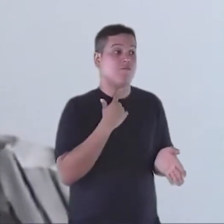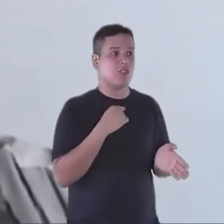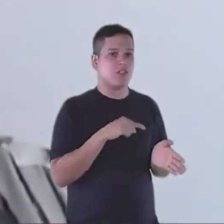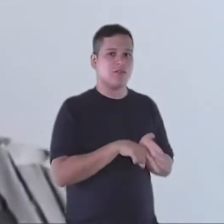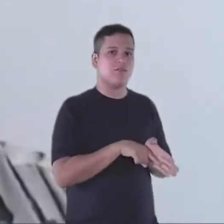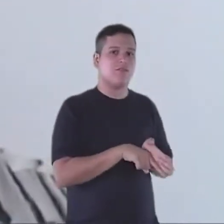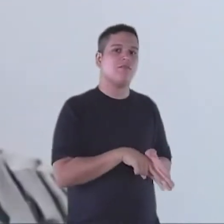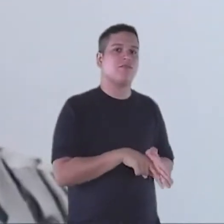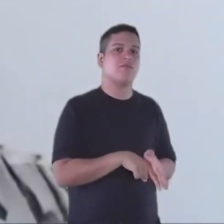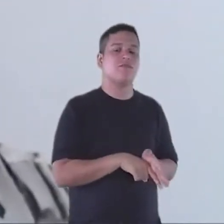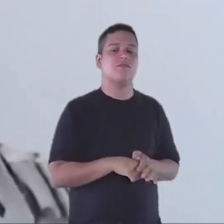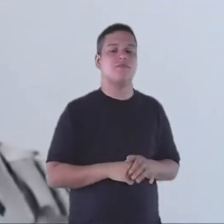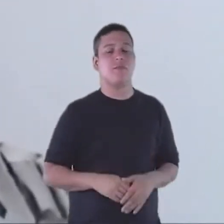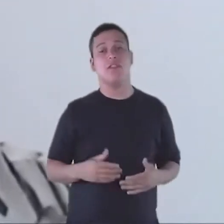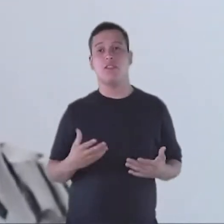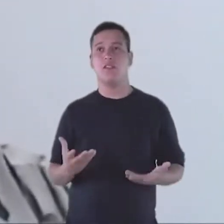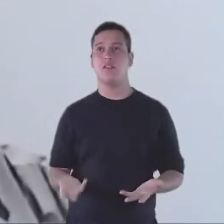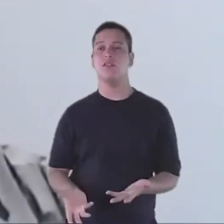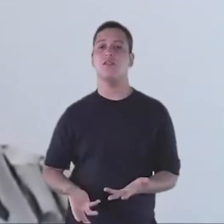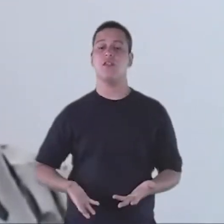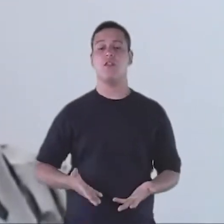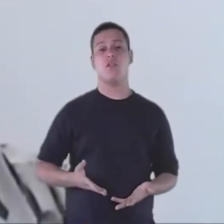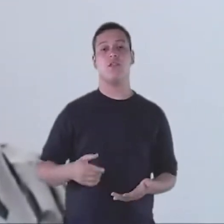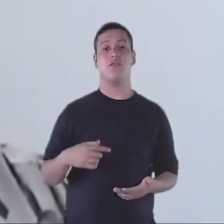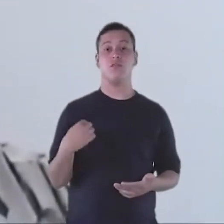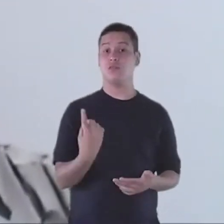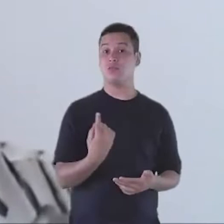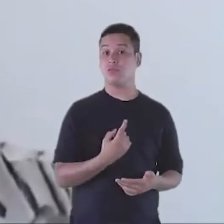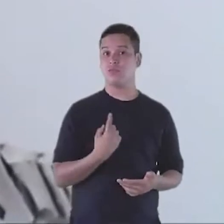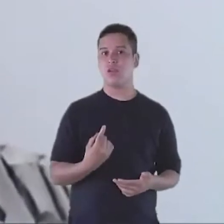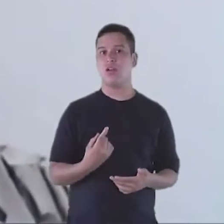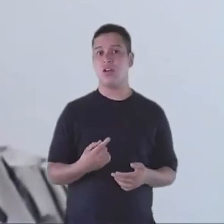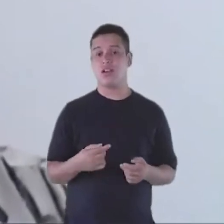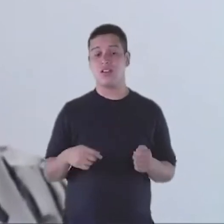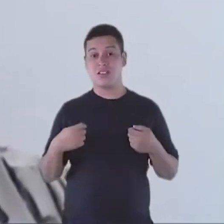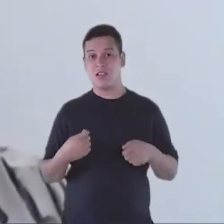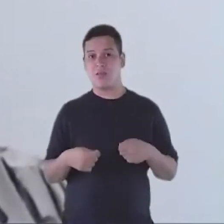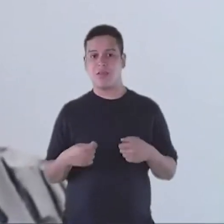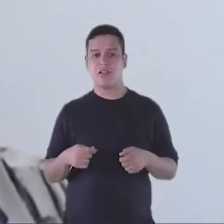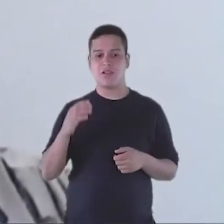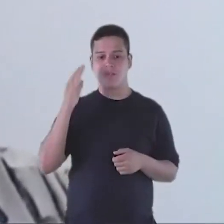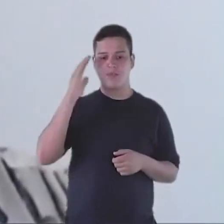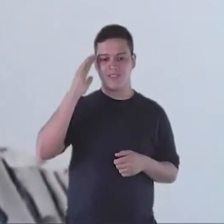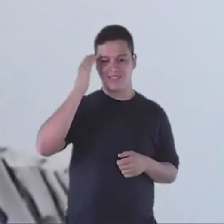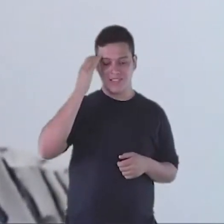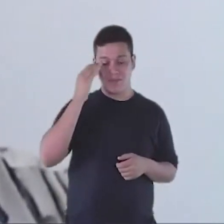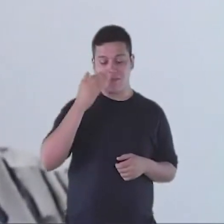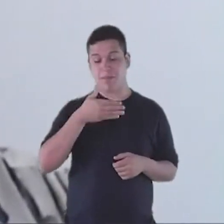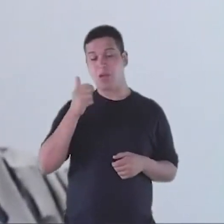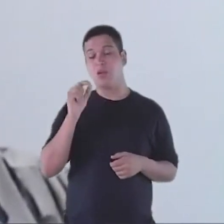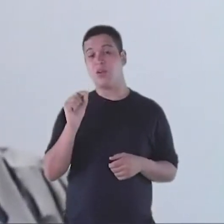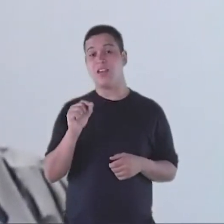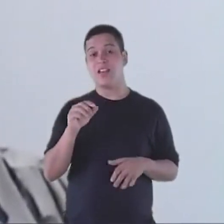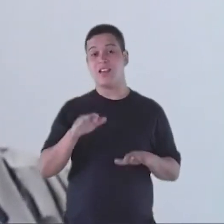É assim. A gente precisa saber conviver com as dúvidas dos filhos.